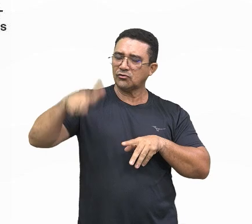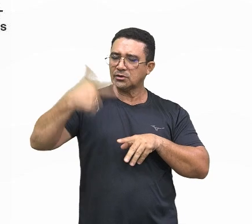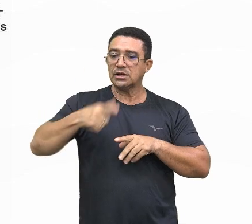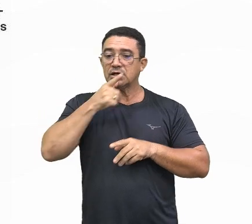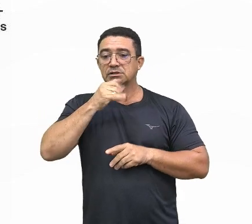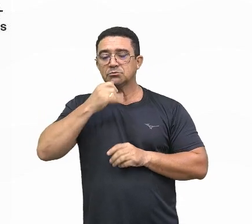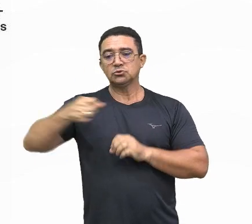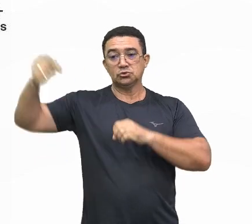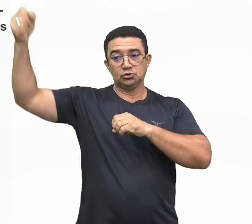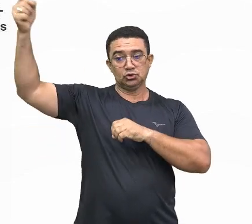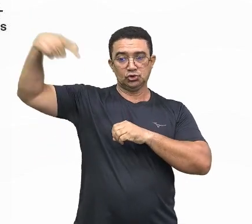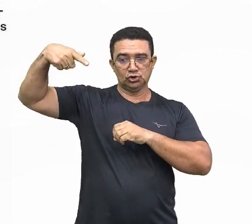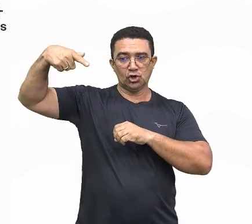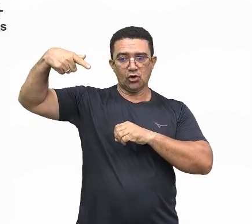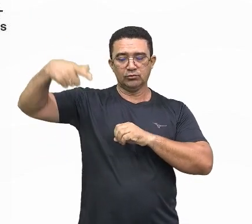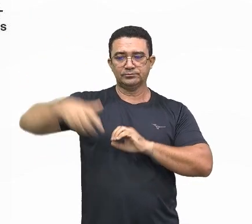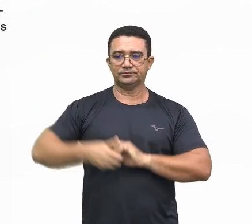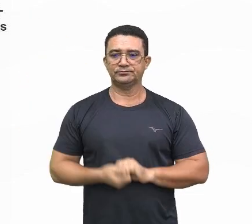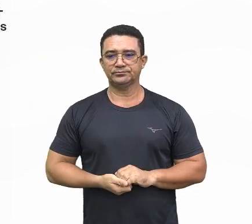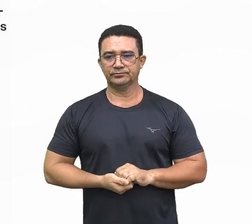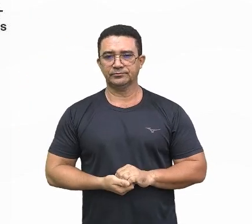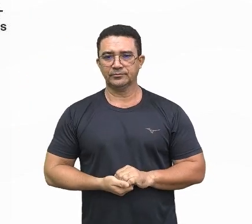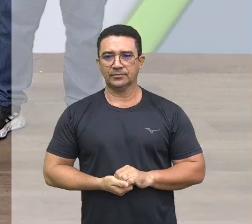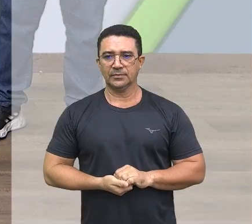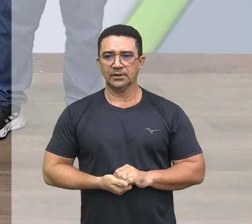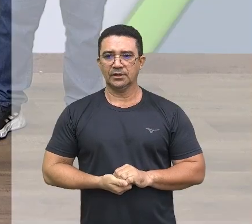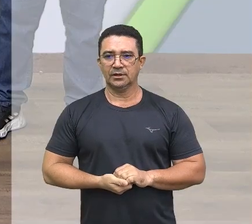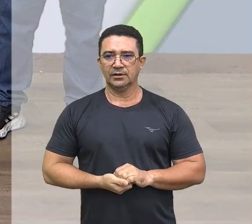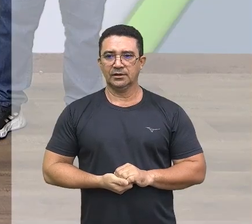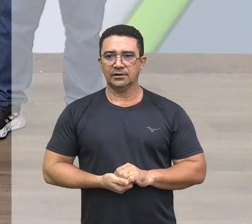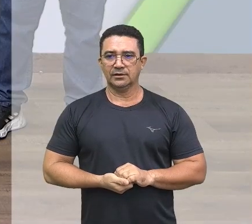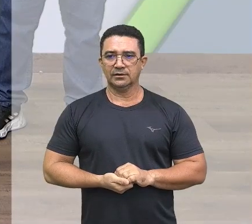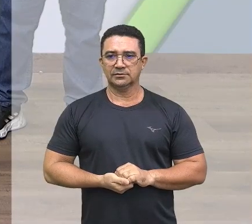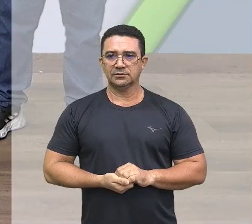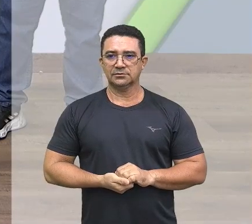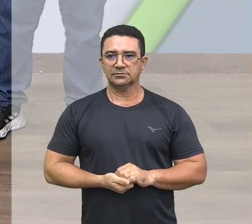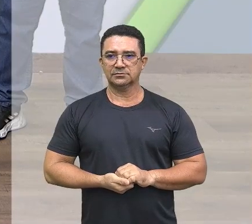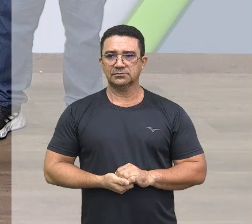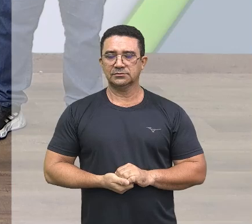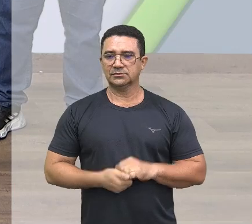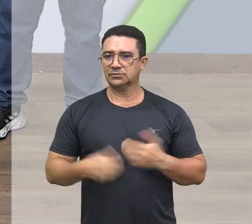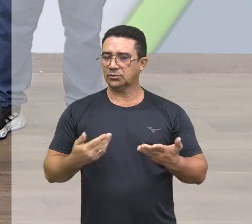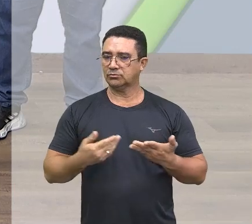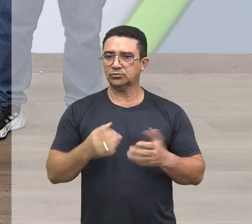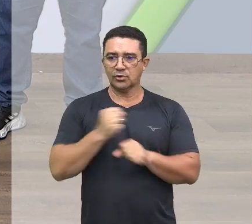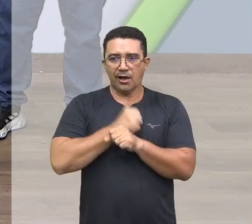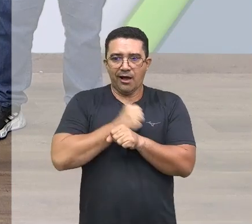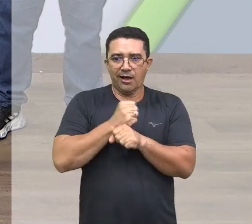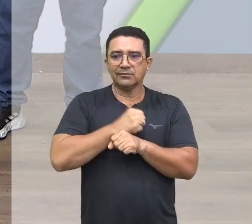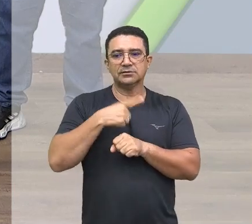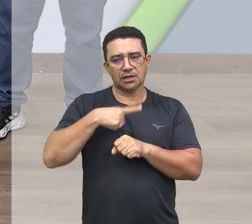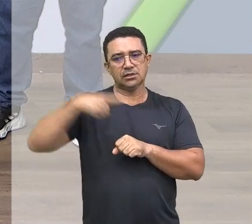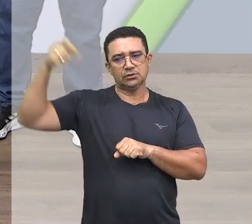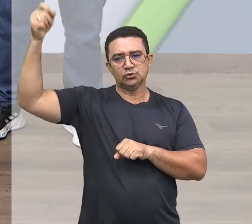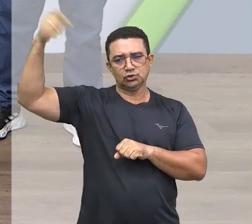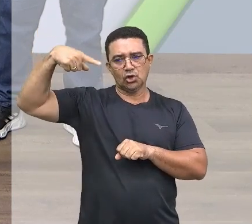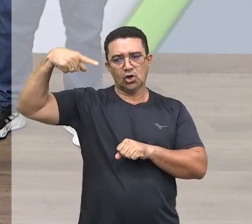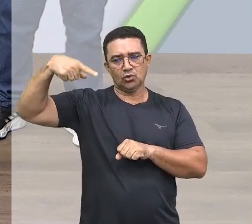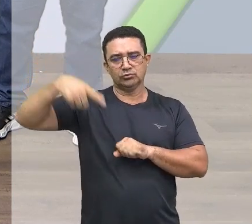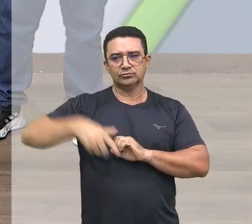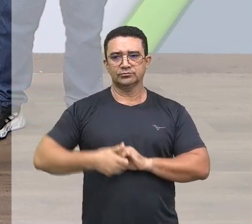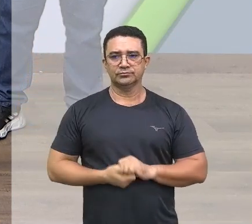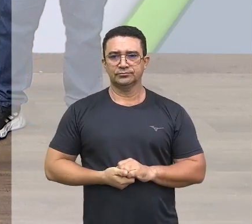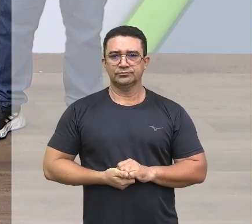sol, sempre vamos ter aqui, sempre não, né? Mas aí, pelo menos por bilhões de anos, nós vamos ter a presença do Sol